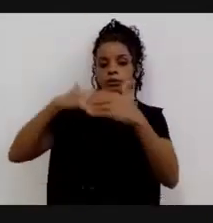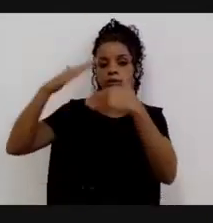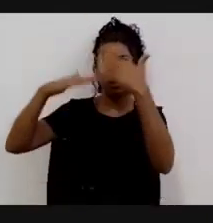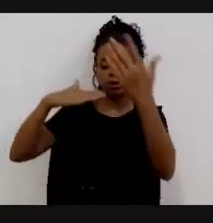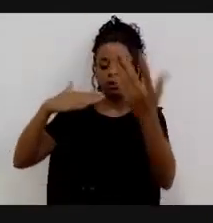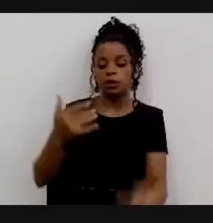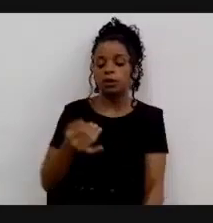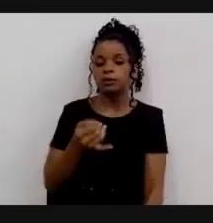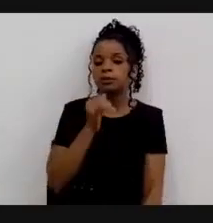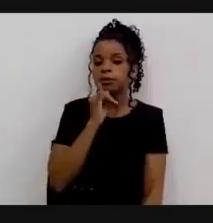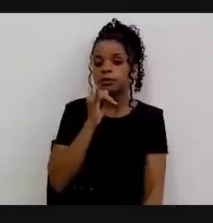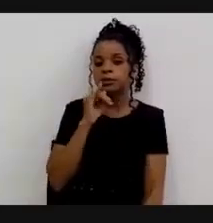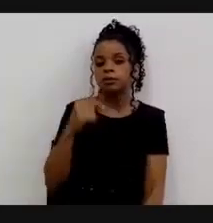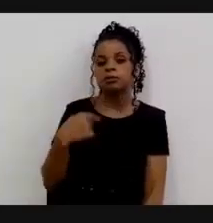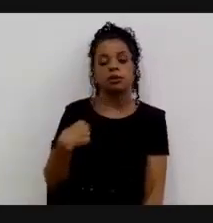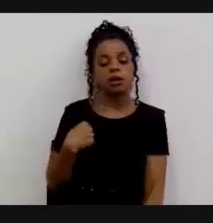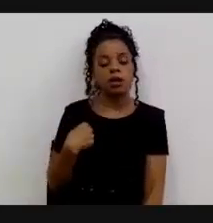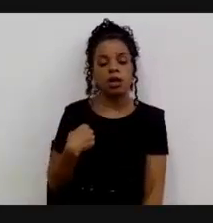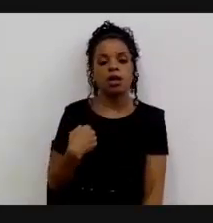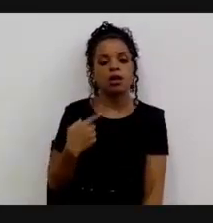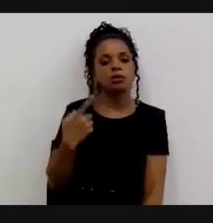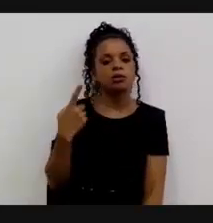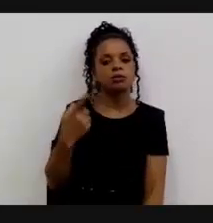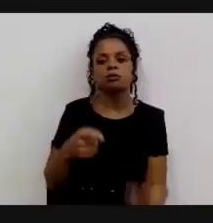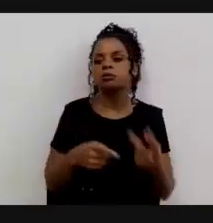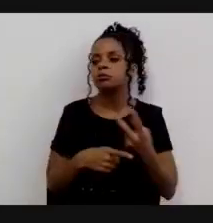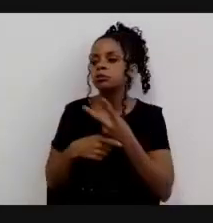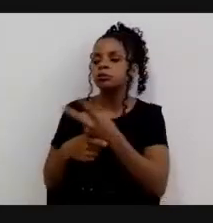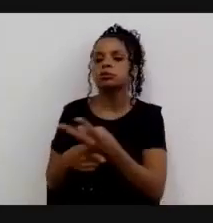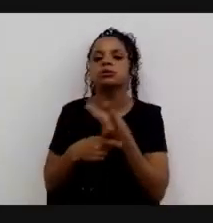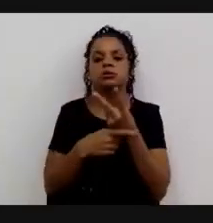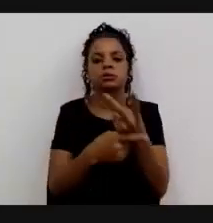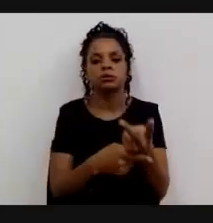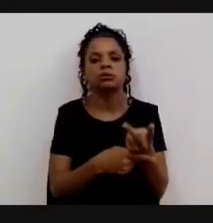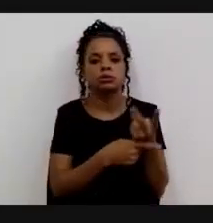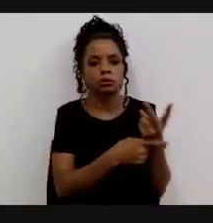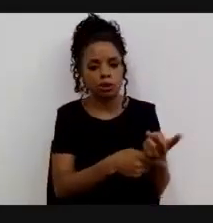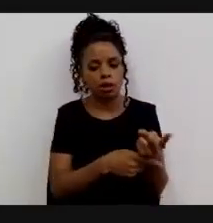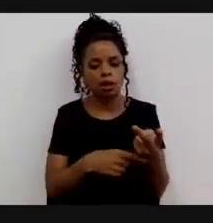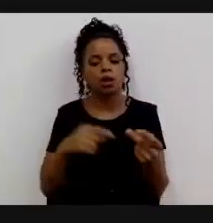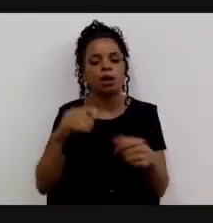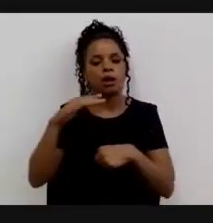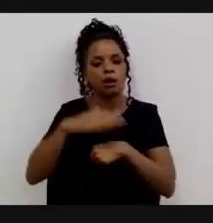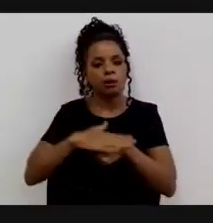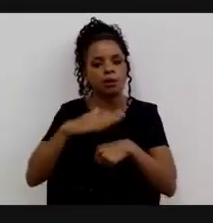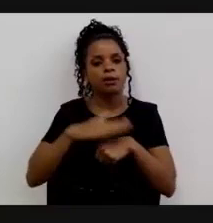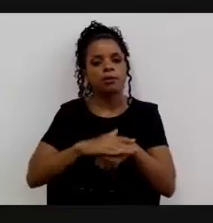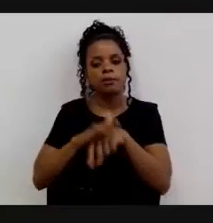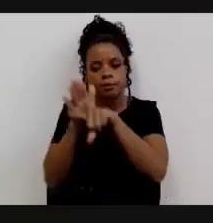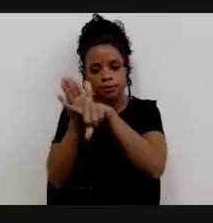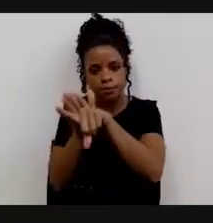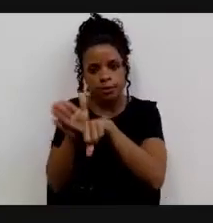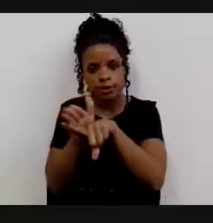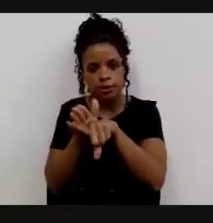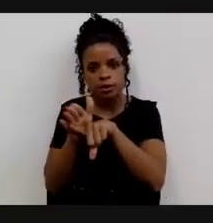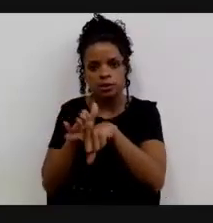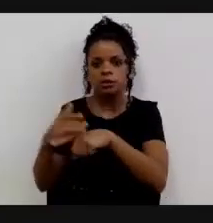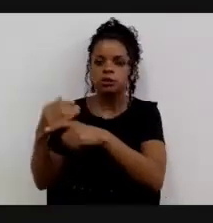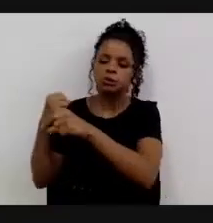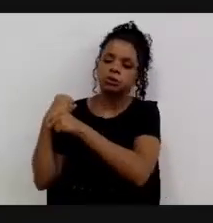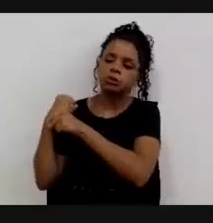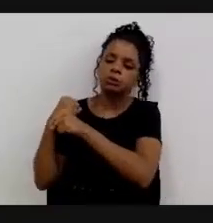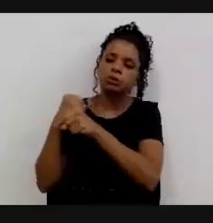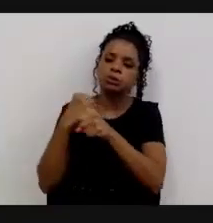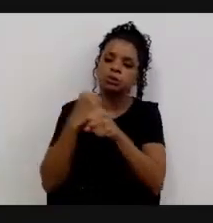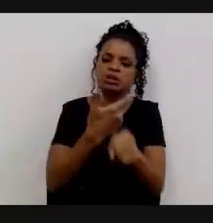um consultor que não vou só atrás do conhecimento que já está pronto por outra pessoa. Eu mesmo faço as minhas pesquisas ao longo dos últimos 20